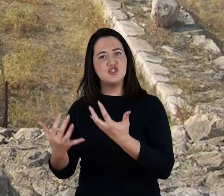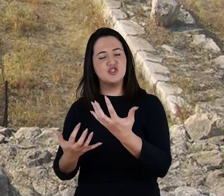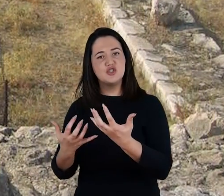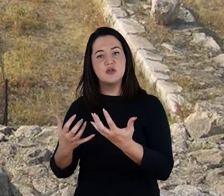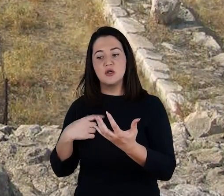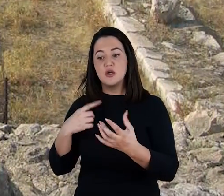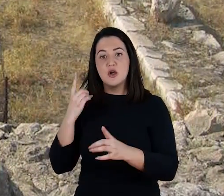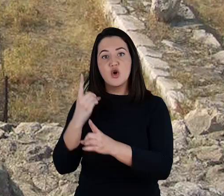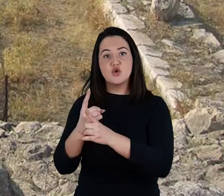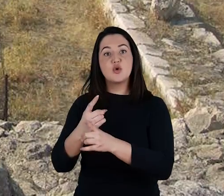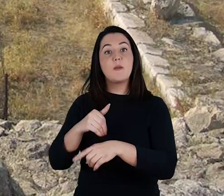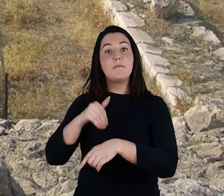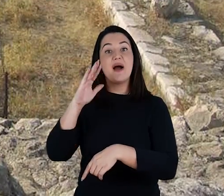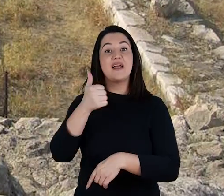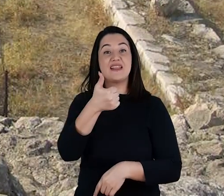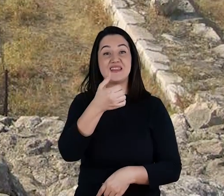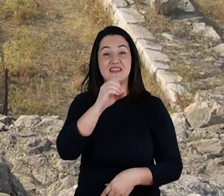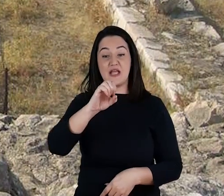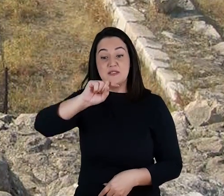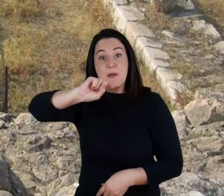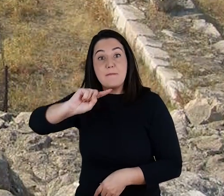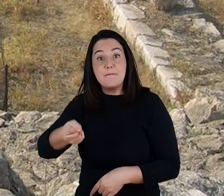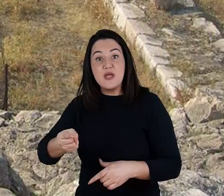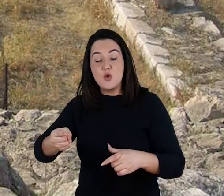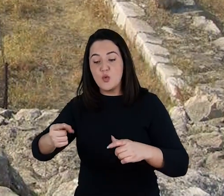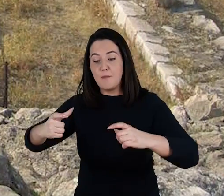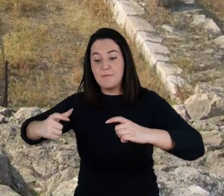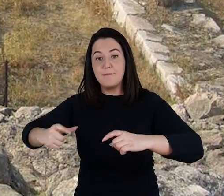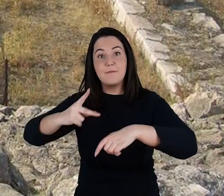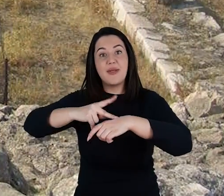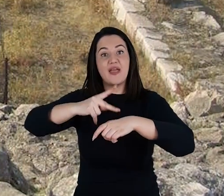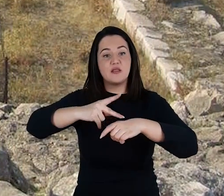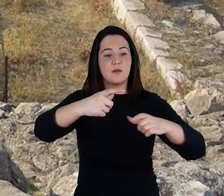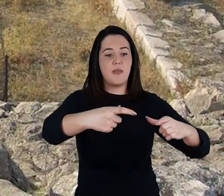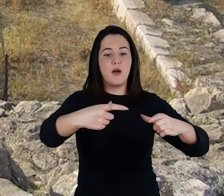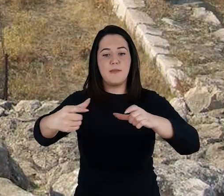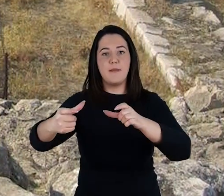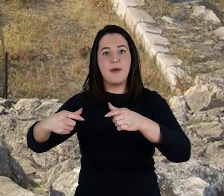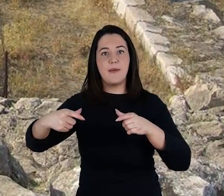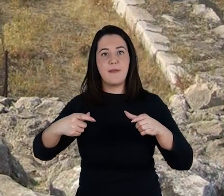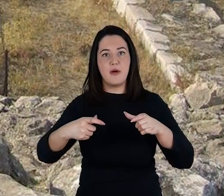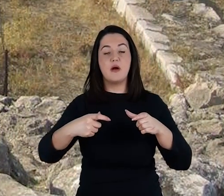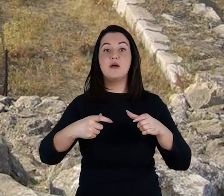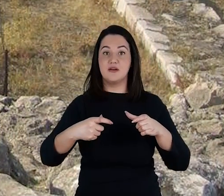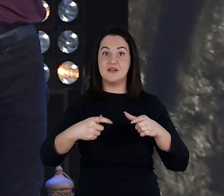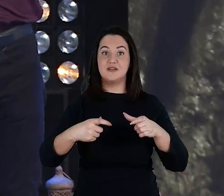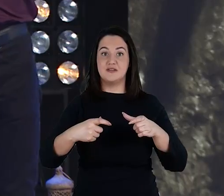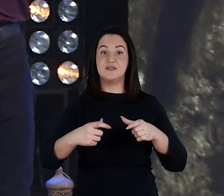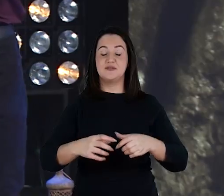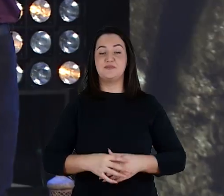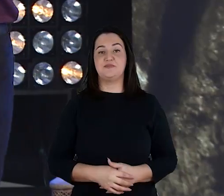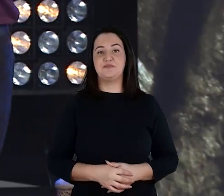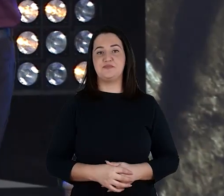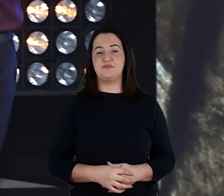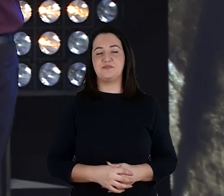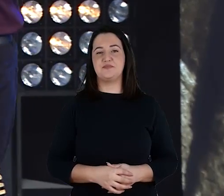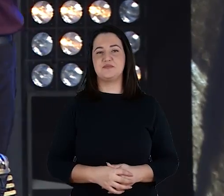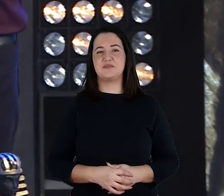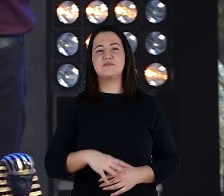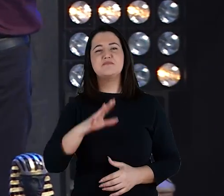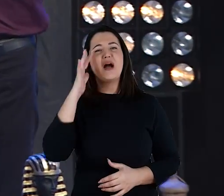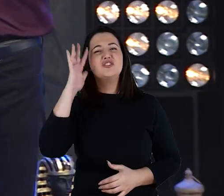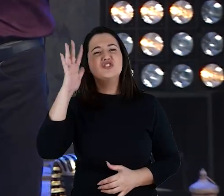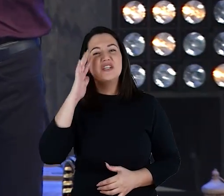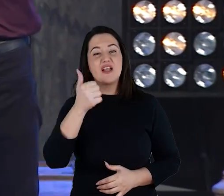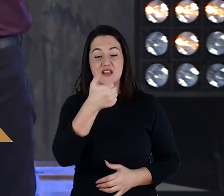tabletes cuneiformes que sobreviveram à ação do tempo e ao comércio ilegal dos aldeães. Imagine, mais